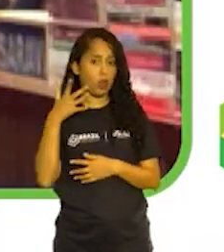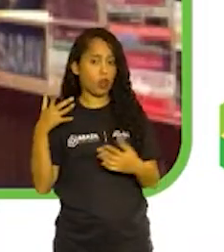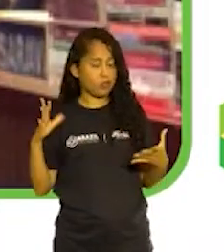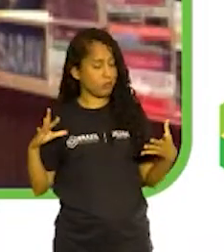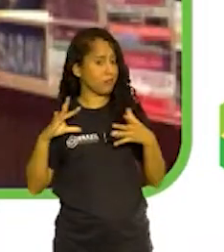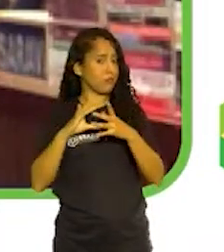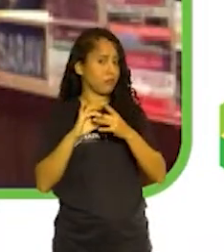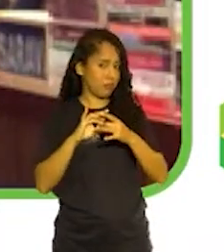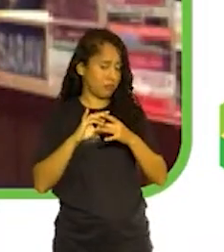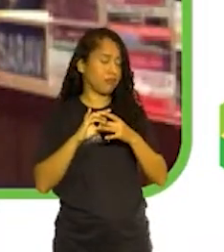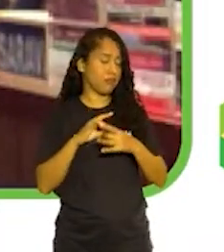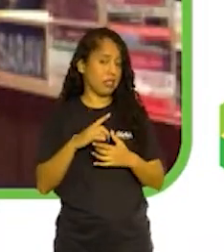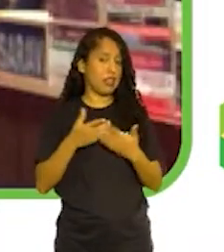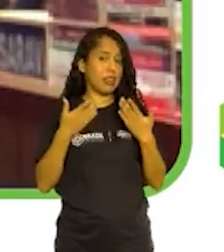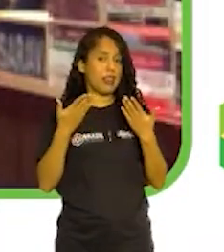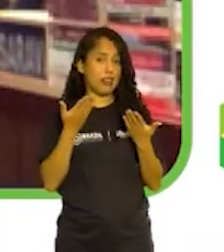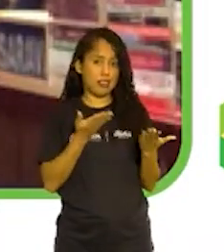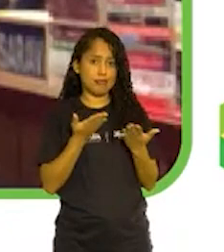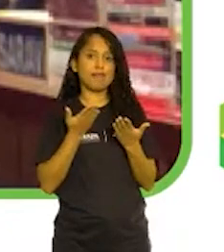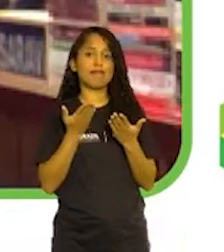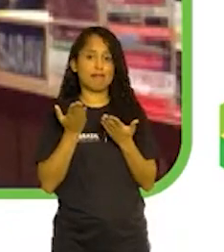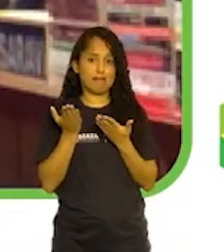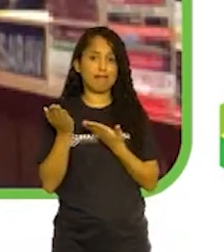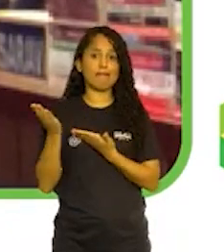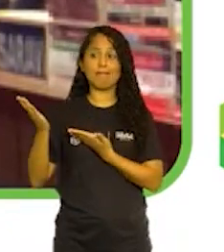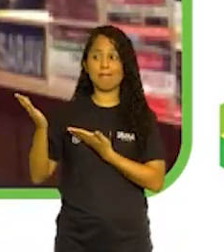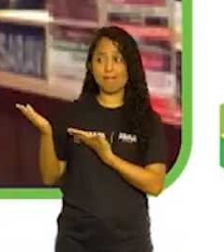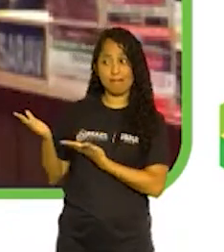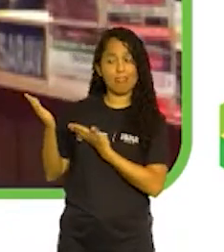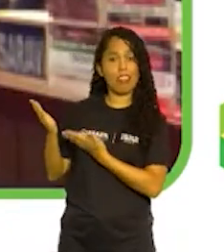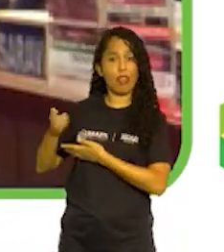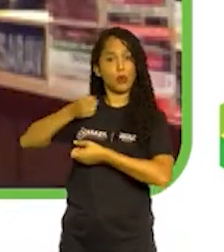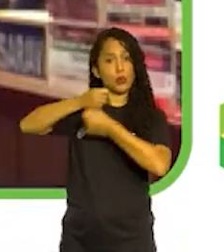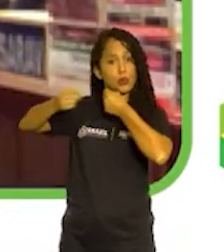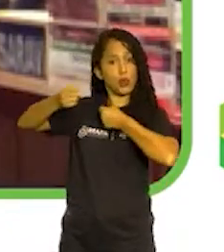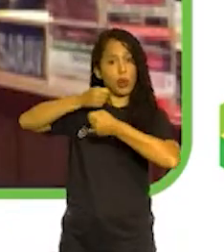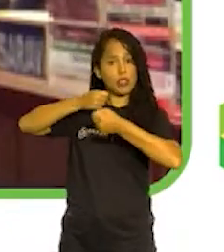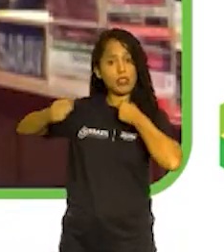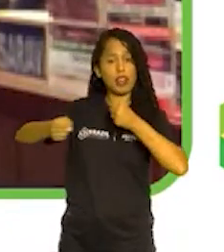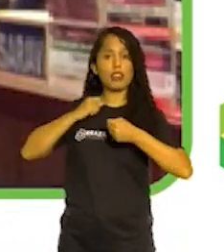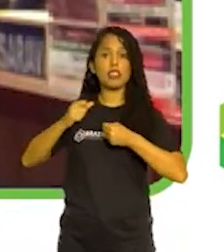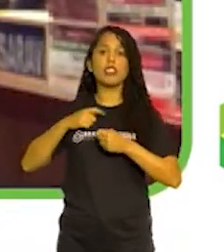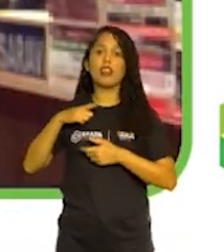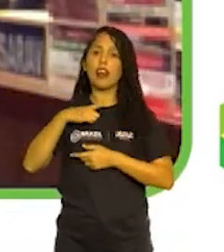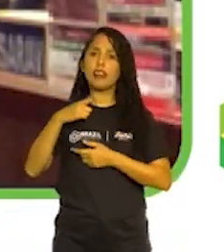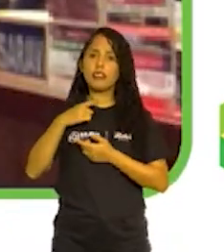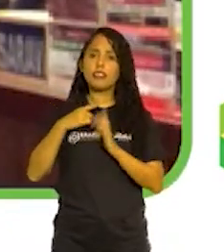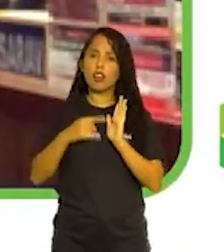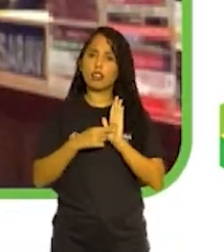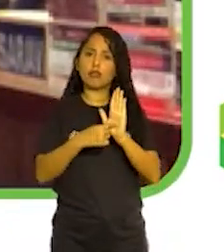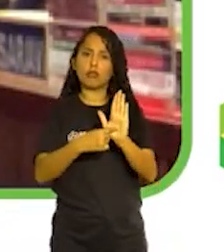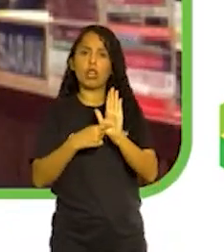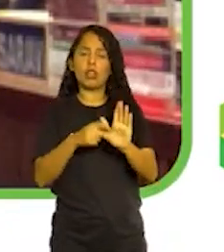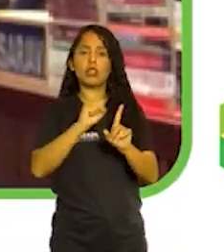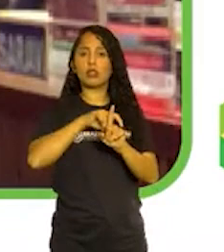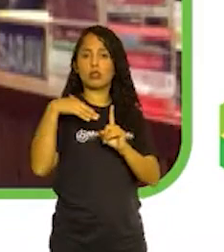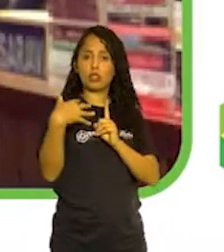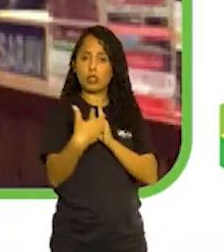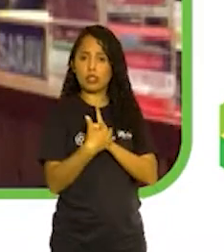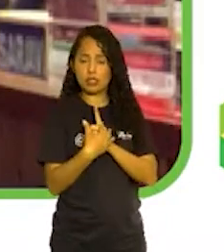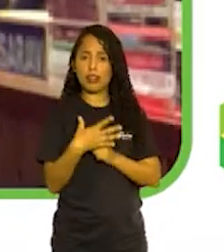Eu, uma jornalista e ativista ligada à economia, indicadores sociais, participando